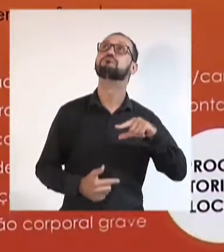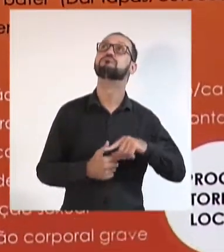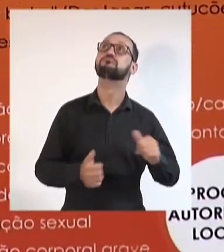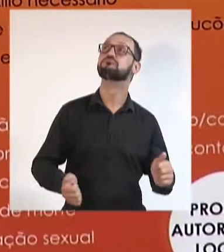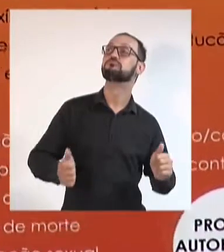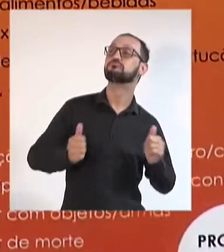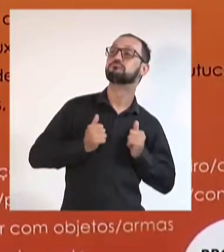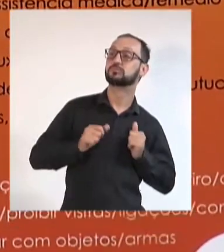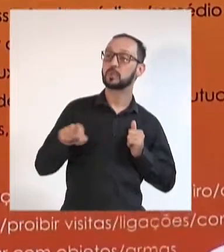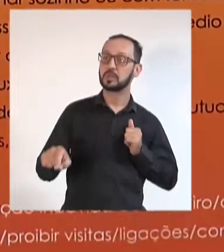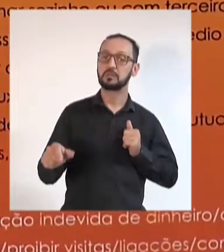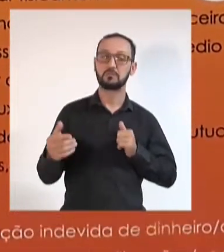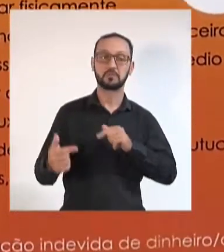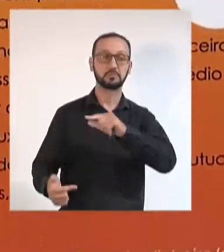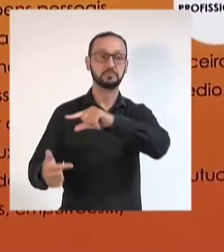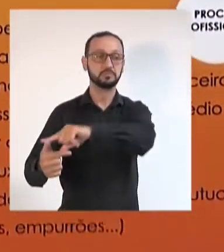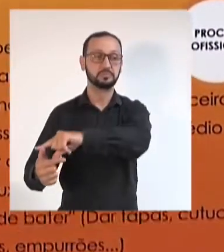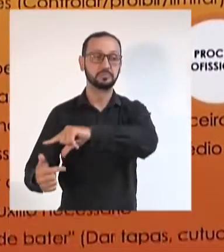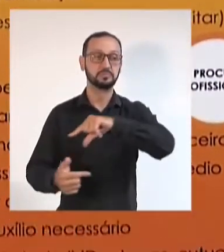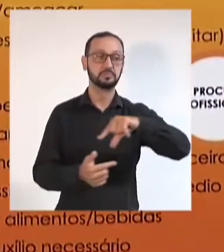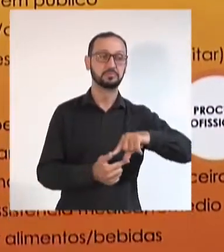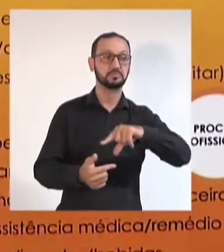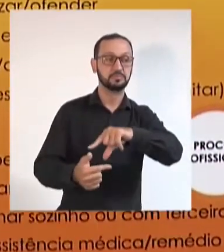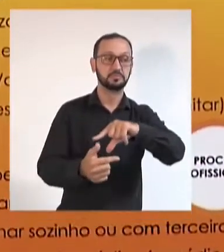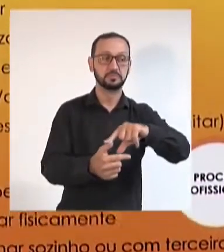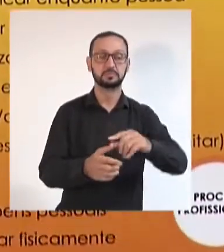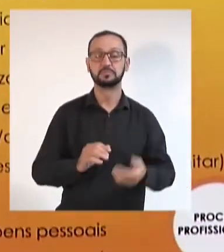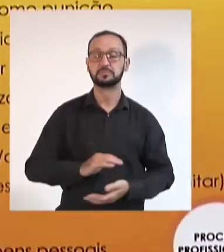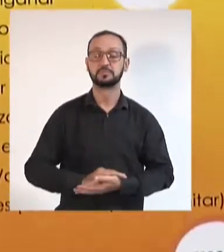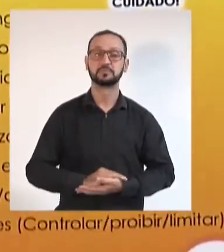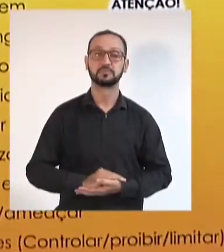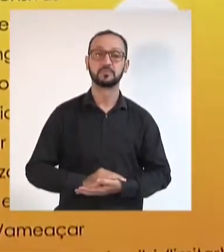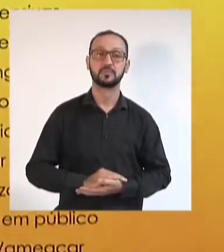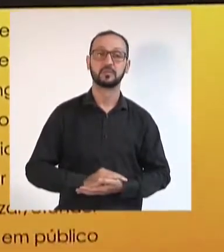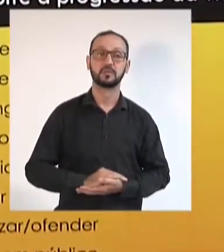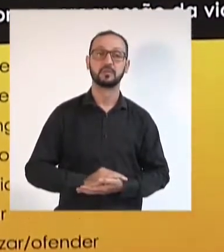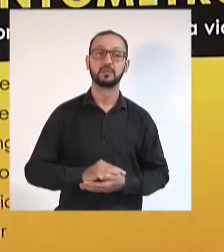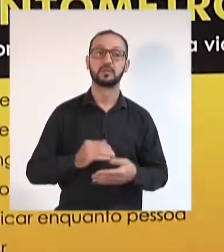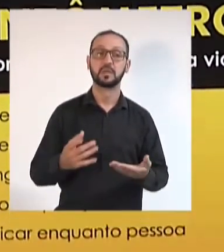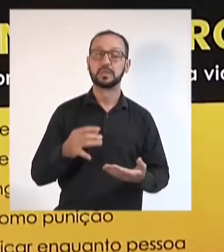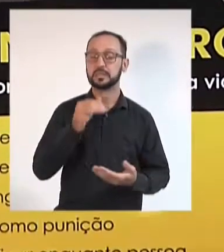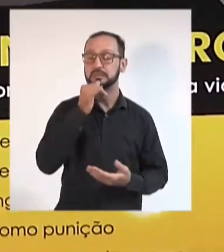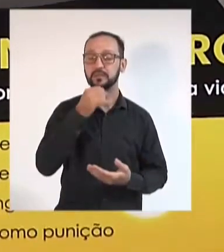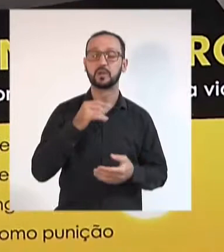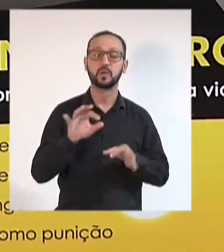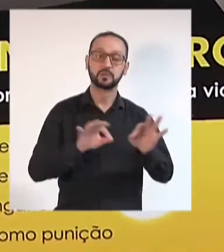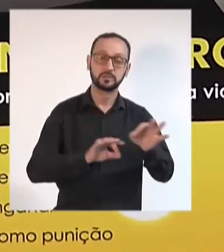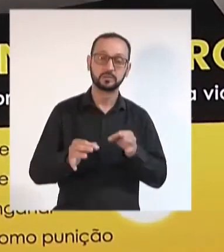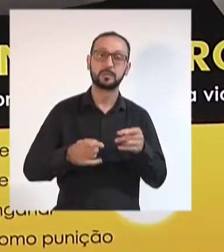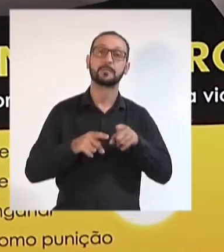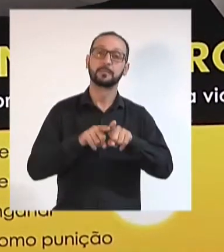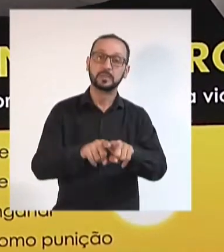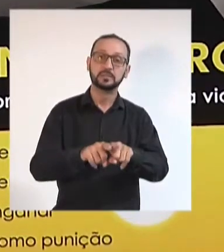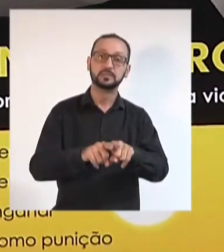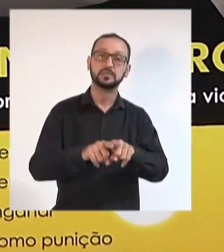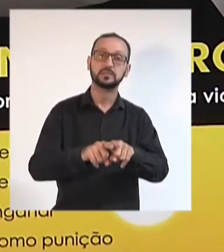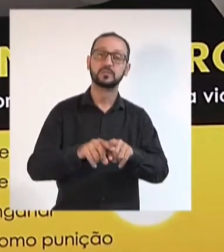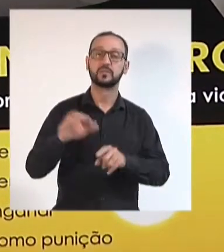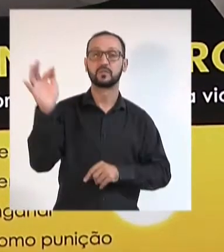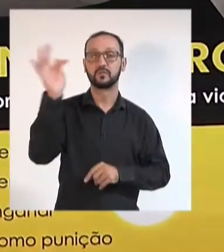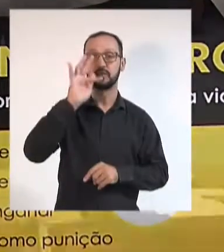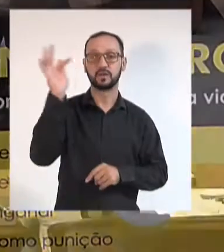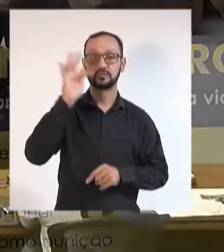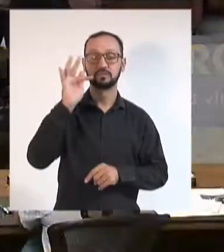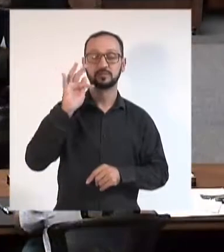o Eduardo fica no dele, o outro fica no dele, o outro fica no dele. Então, realizar com parcerias com a universidade